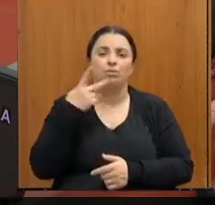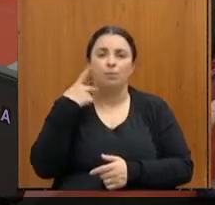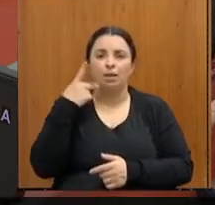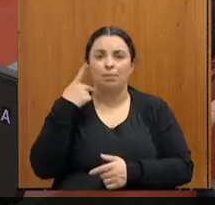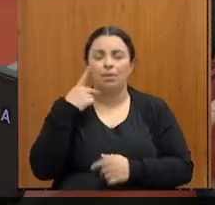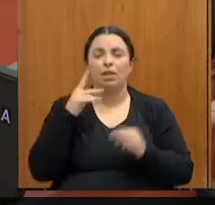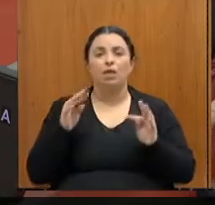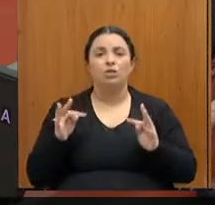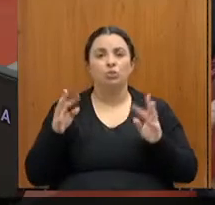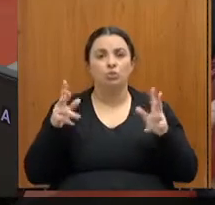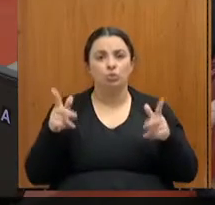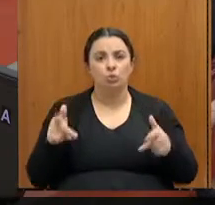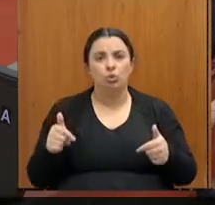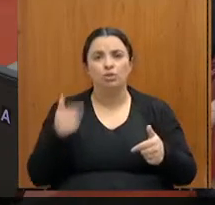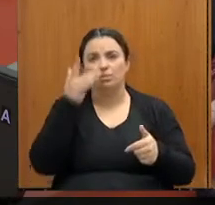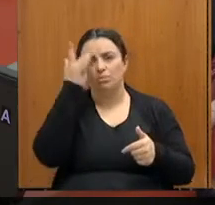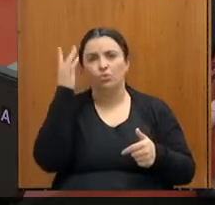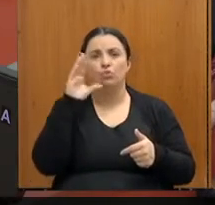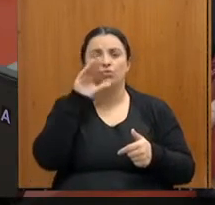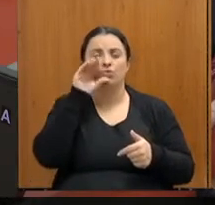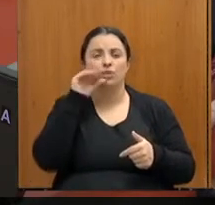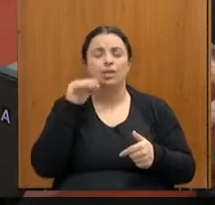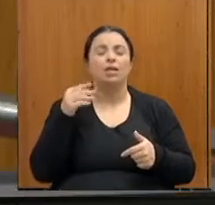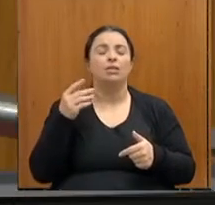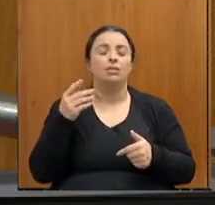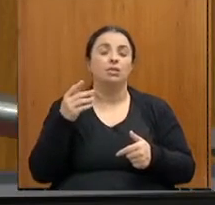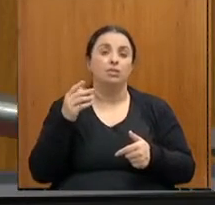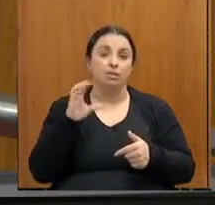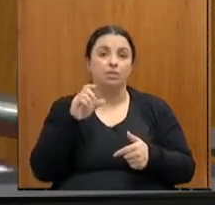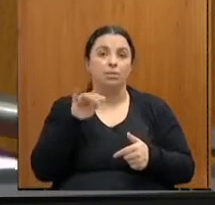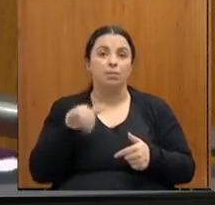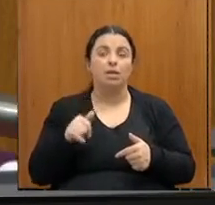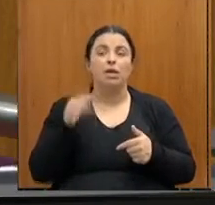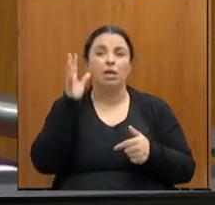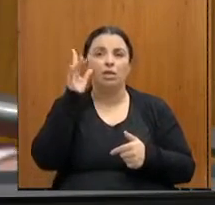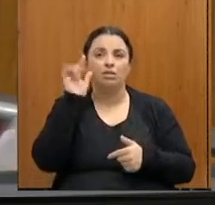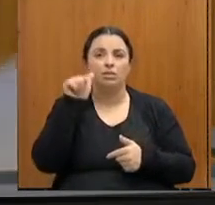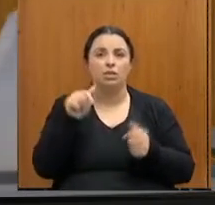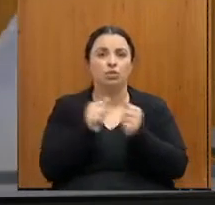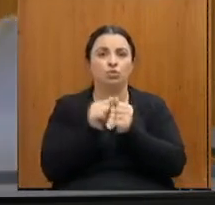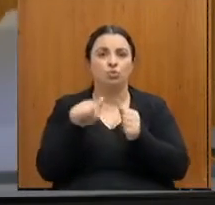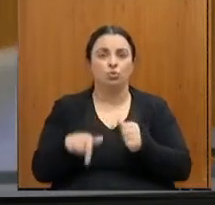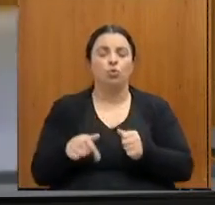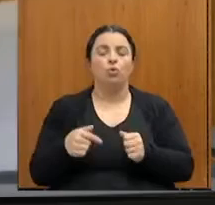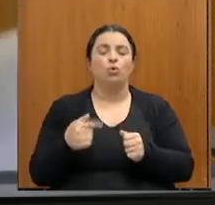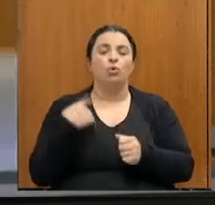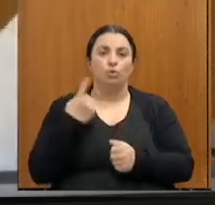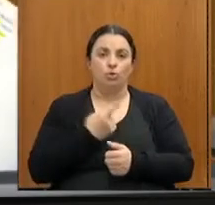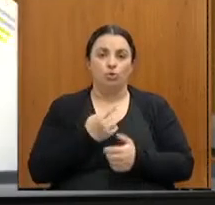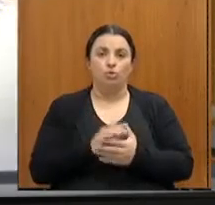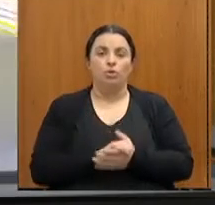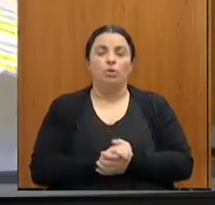todos da Cemig que estão aqui conosco bem Eu tenho quatro ou cinco